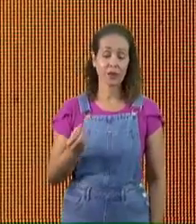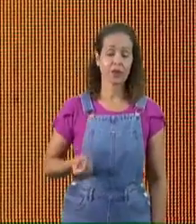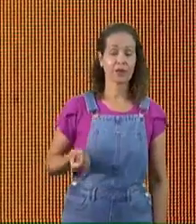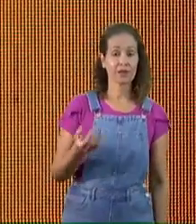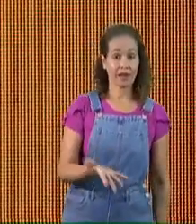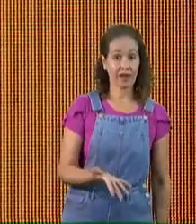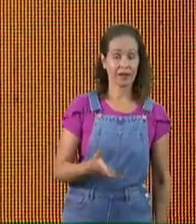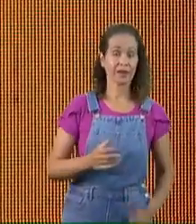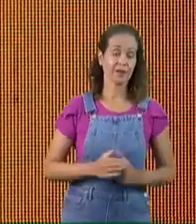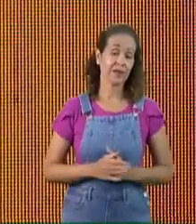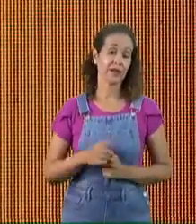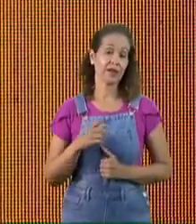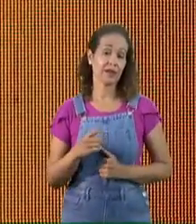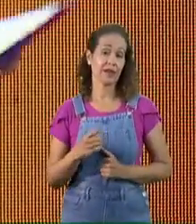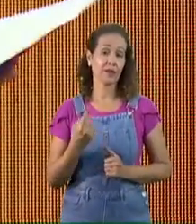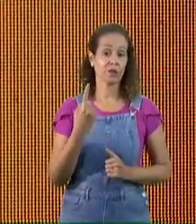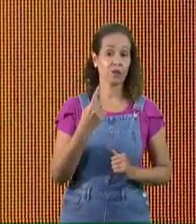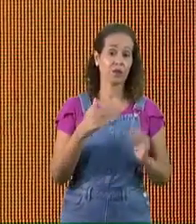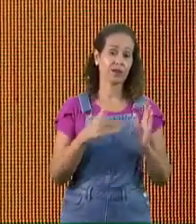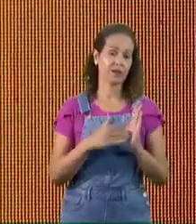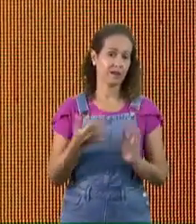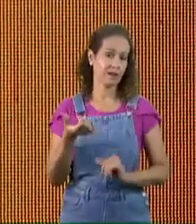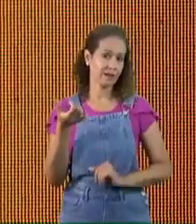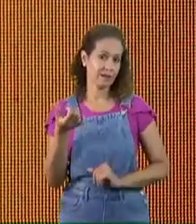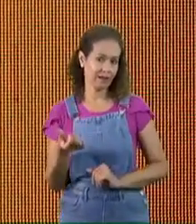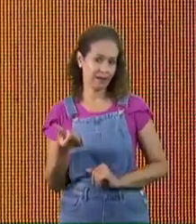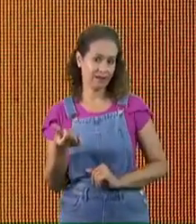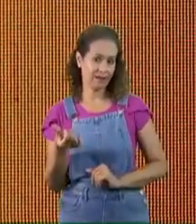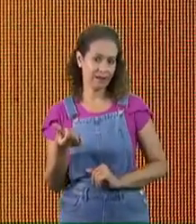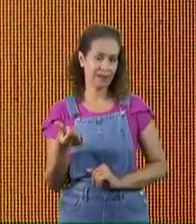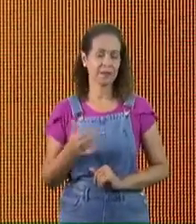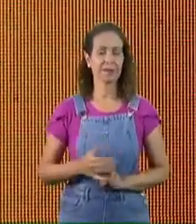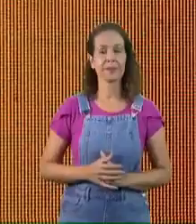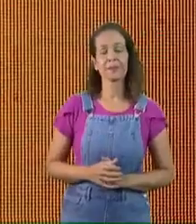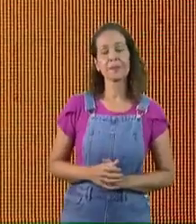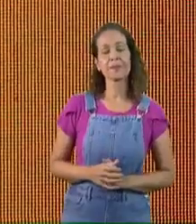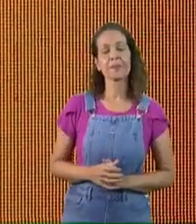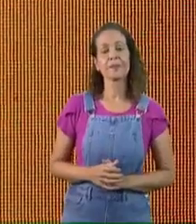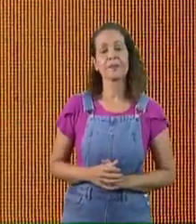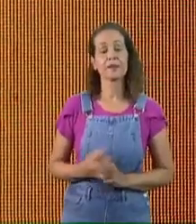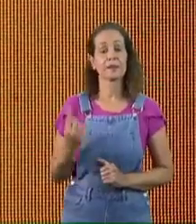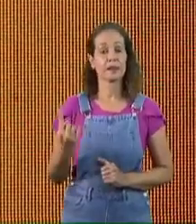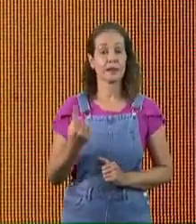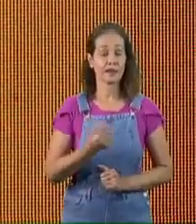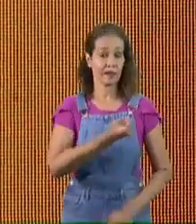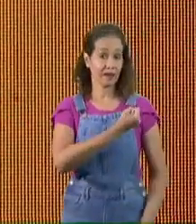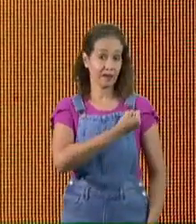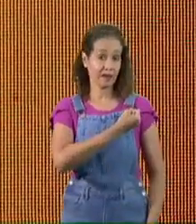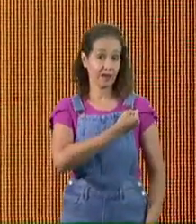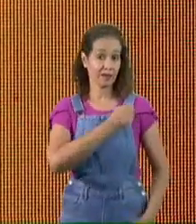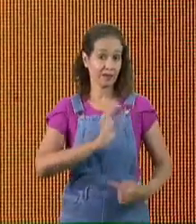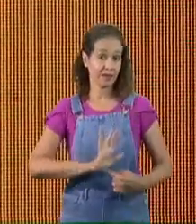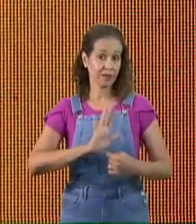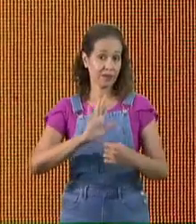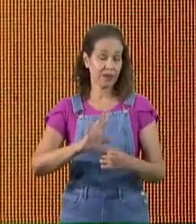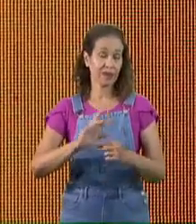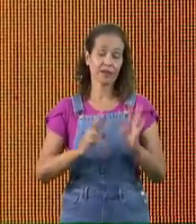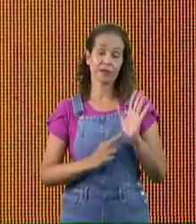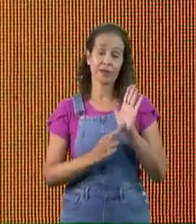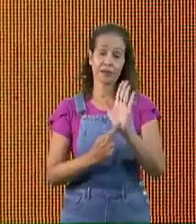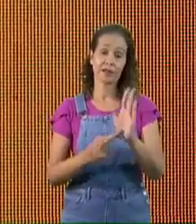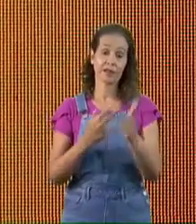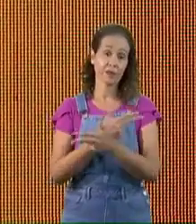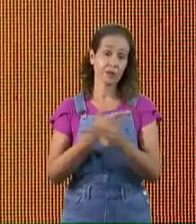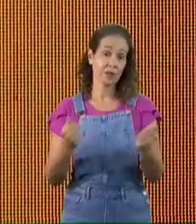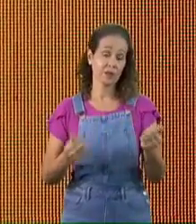eu vou de 1 a 6, né? O dado vai de 1 até o número 6. Cada número que cair representa algo que vocês